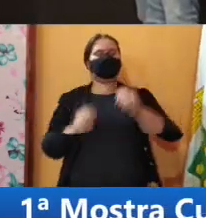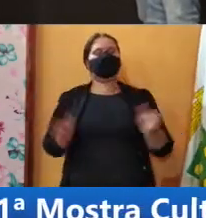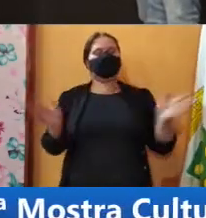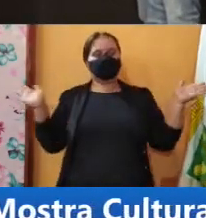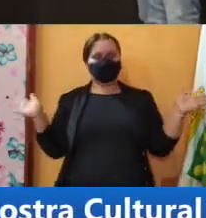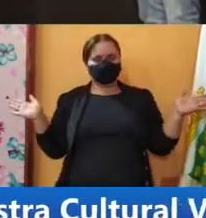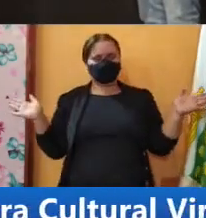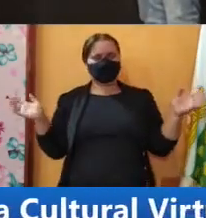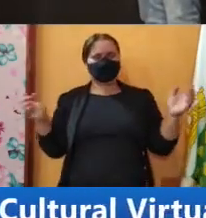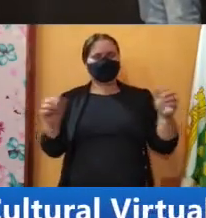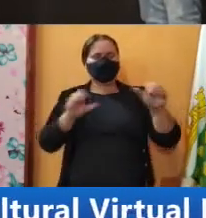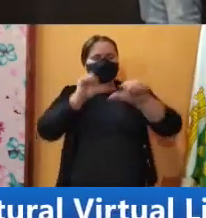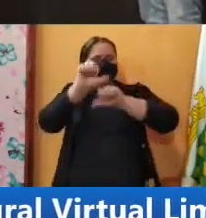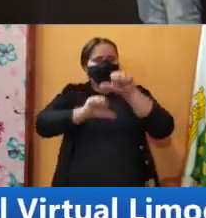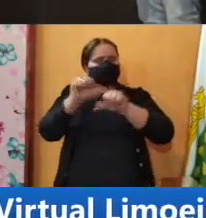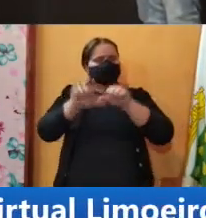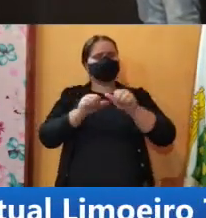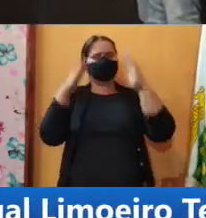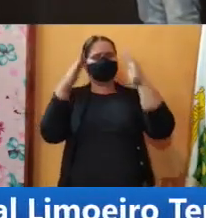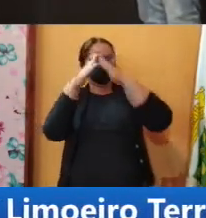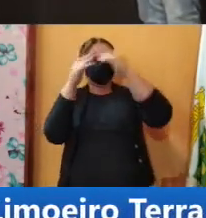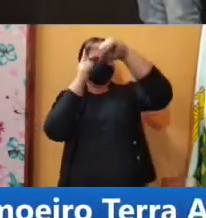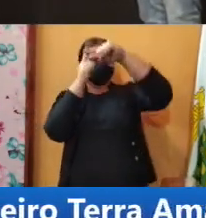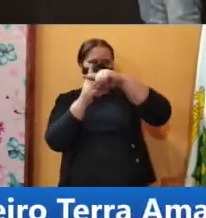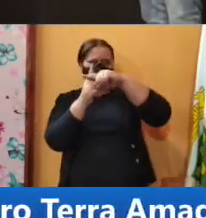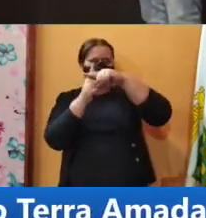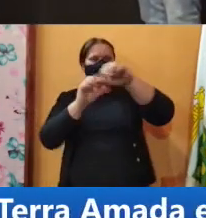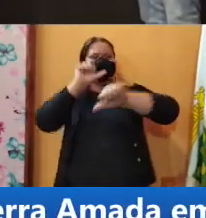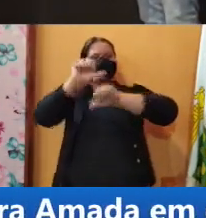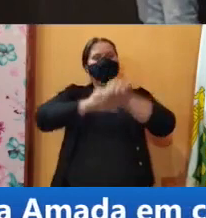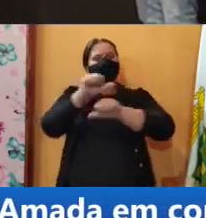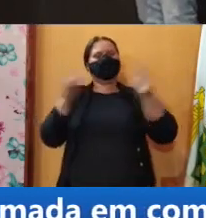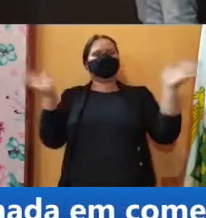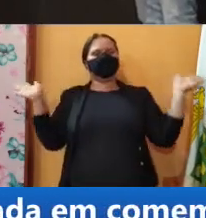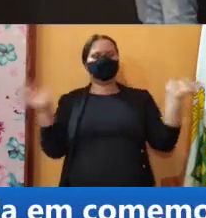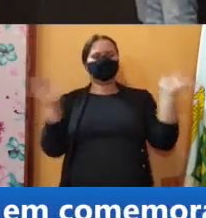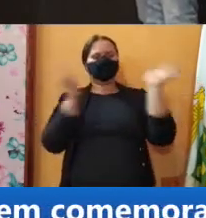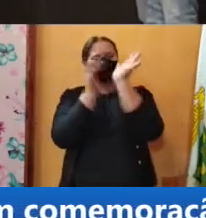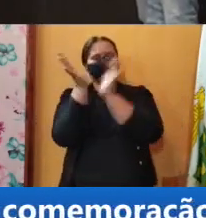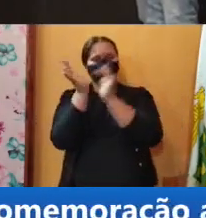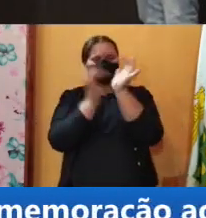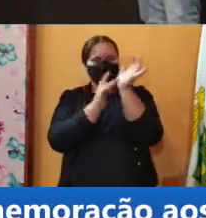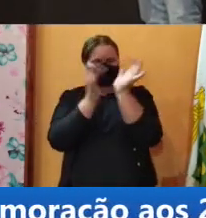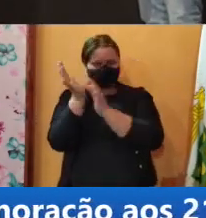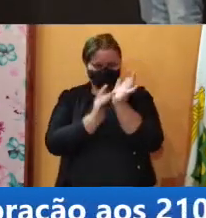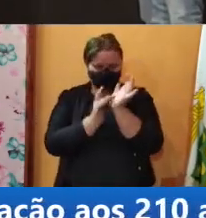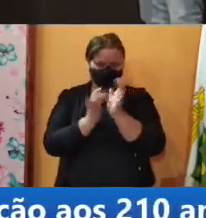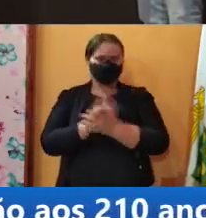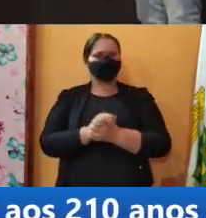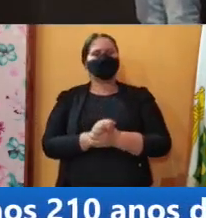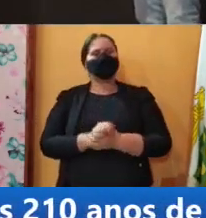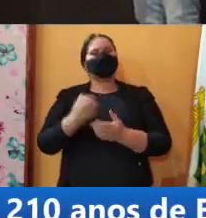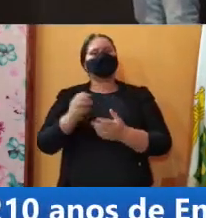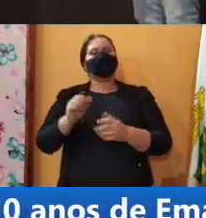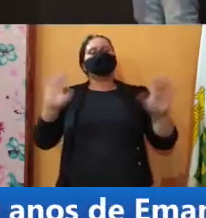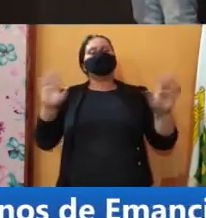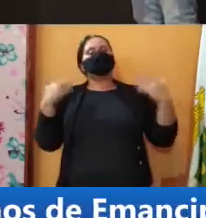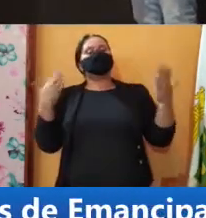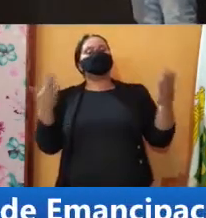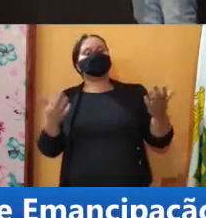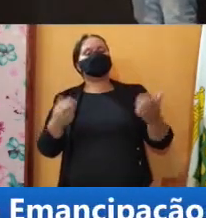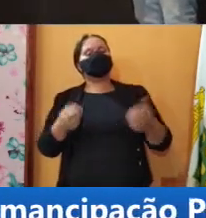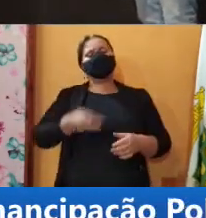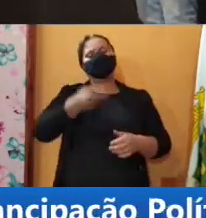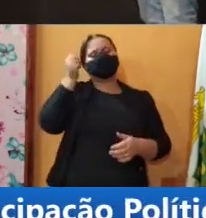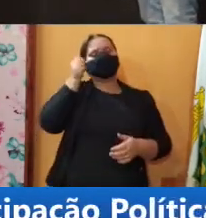realidade. Colocou a capelinha e depois a imagem. Me corrija se eu estiver errada. E aí, quando a mãe me contava isso